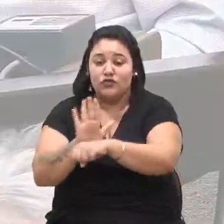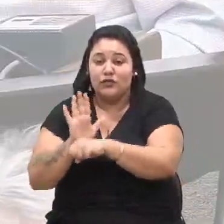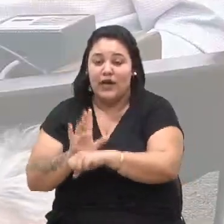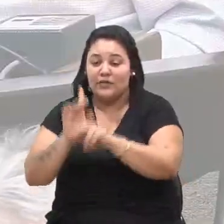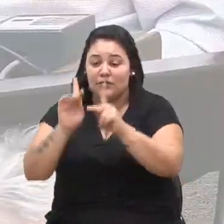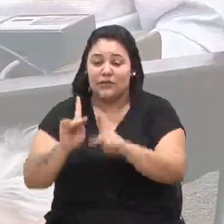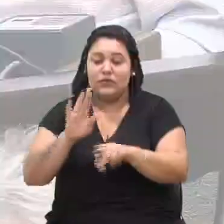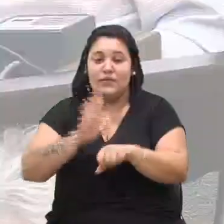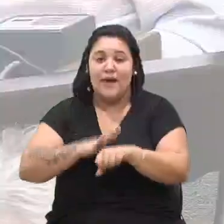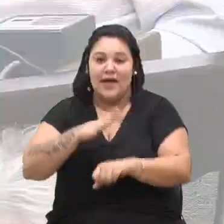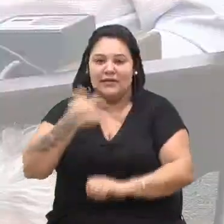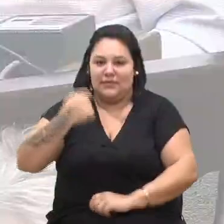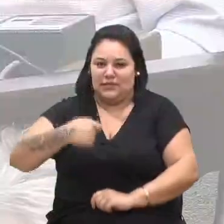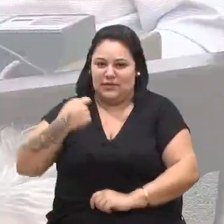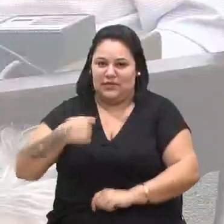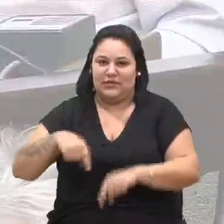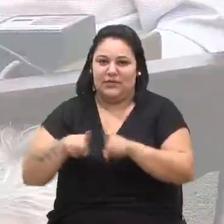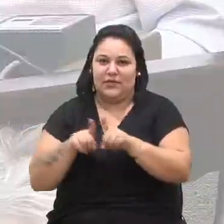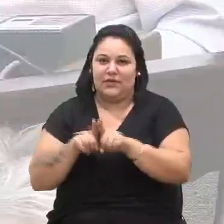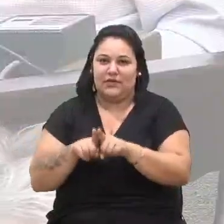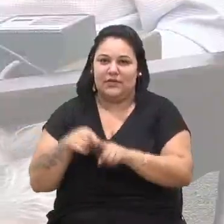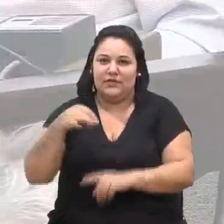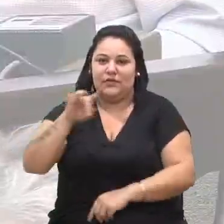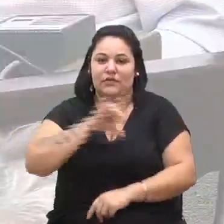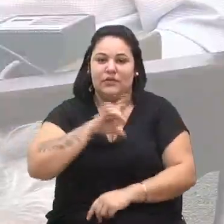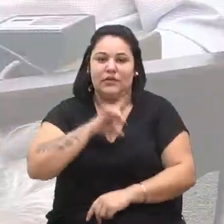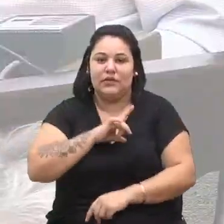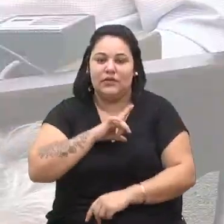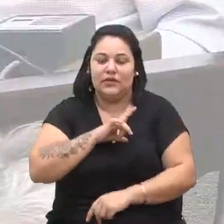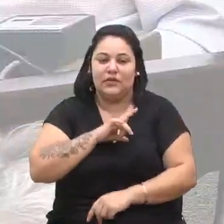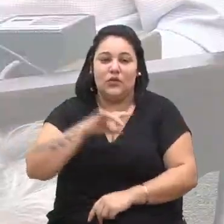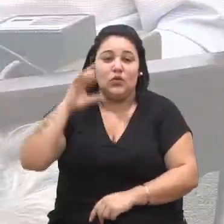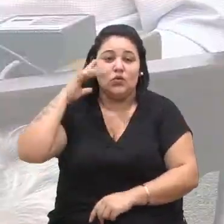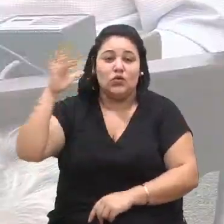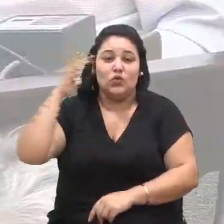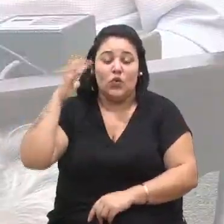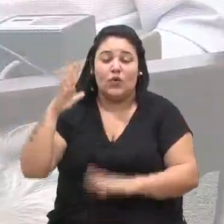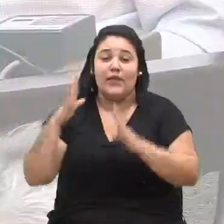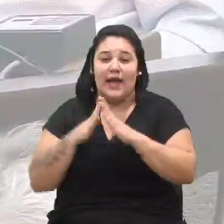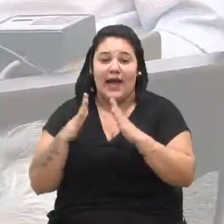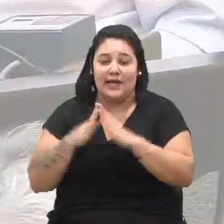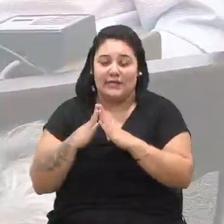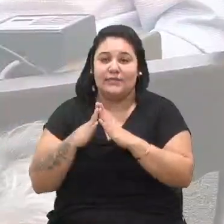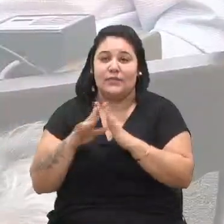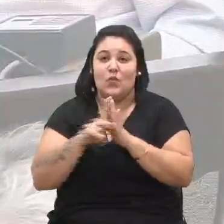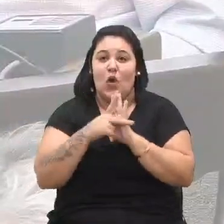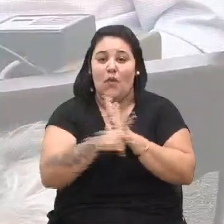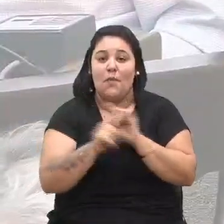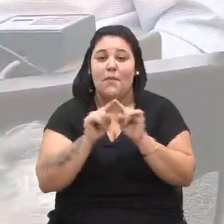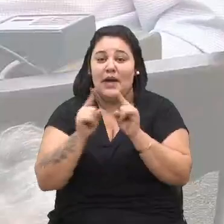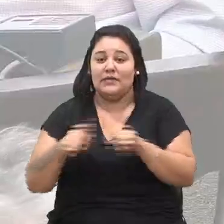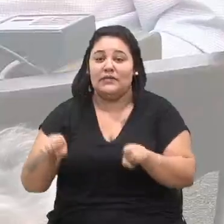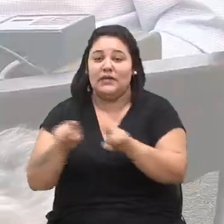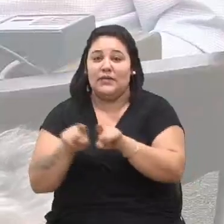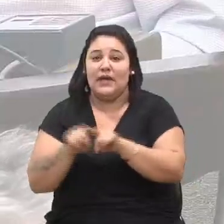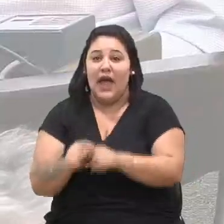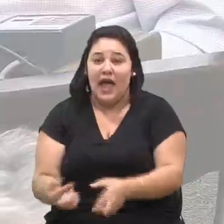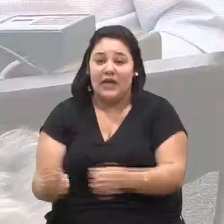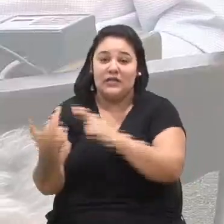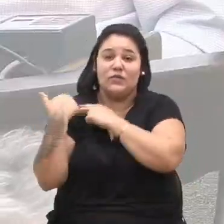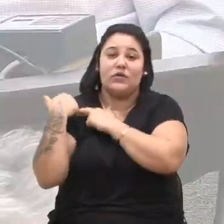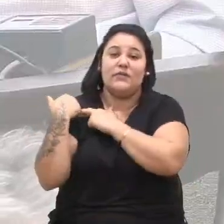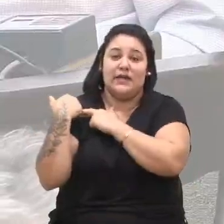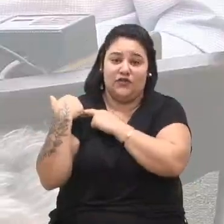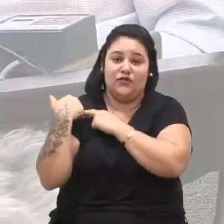mais precisam, que vão ter o sonho da sua casa própria, mas também, ao mesmo tempo, a responsabilidade de termos